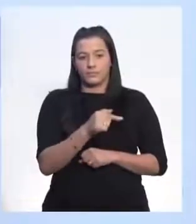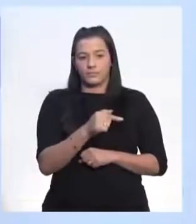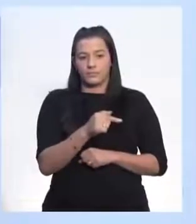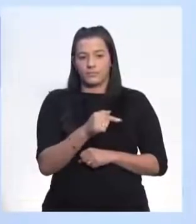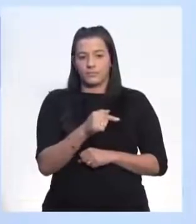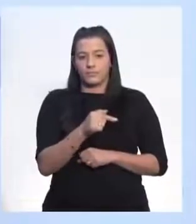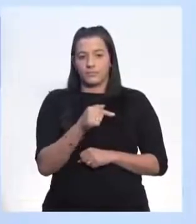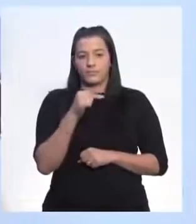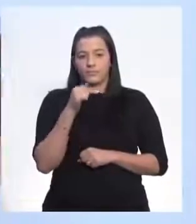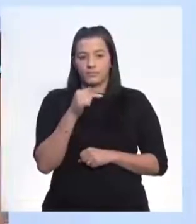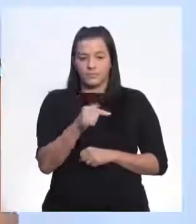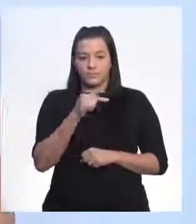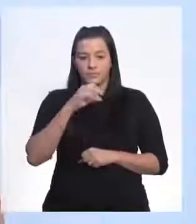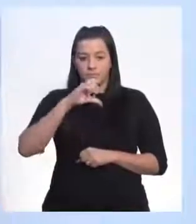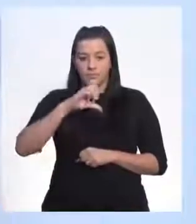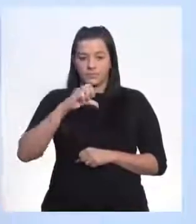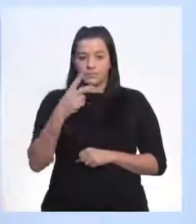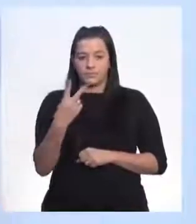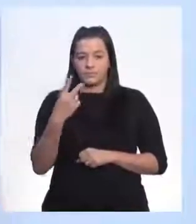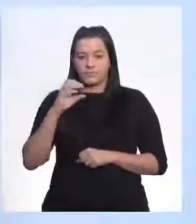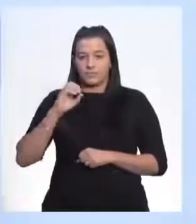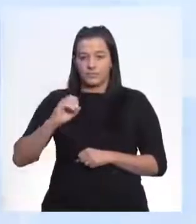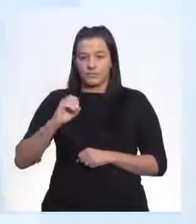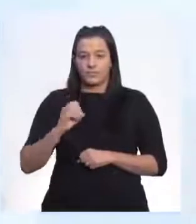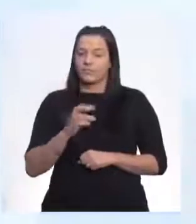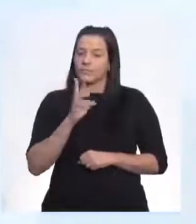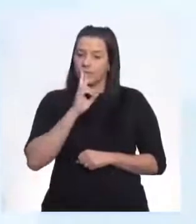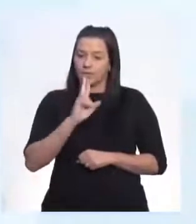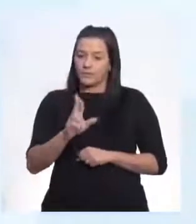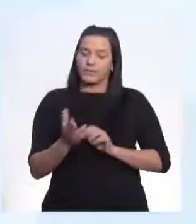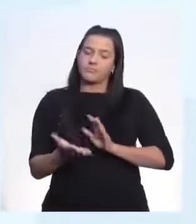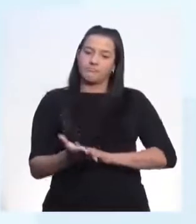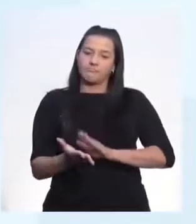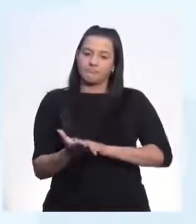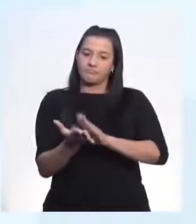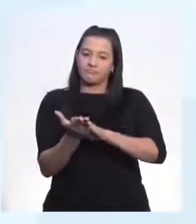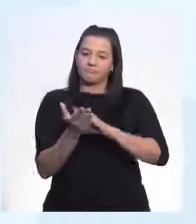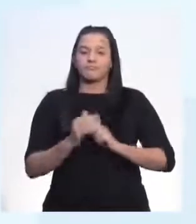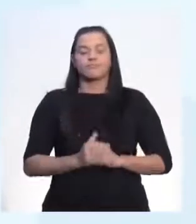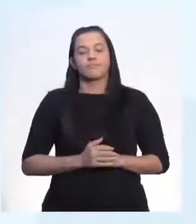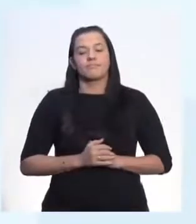7. Então, parabéns para quem colocou lá no chat,